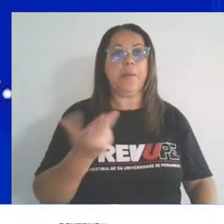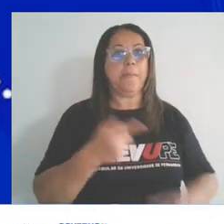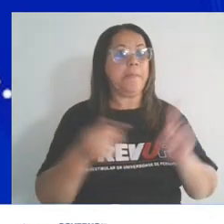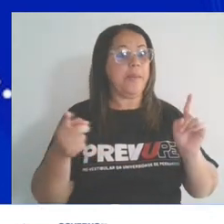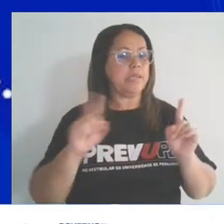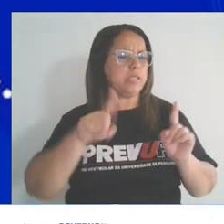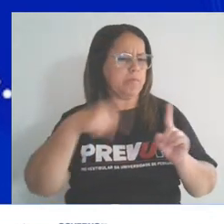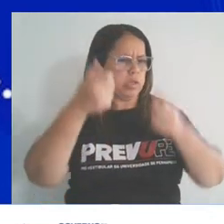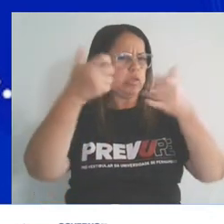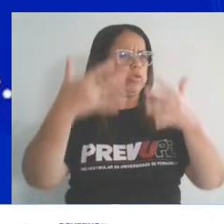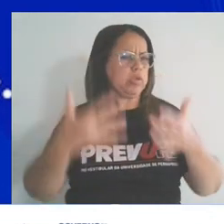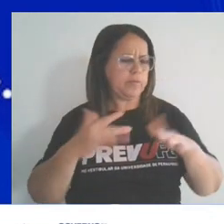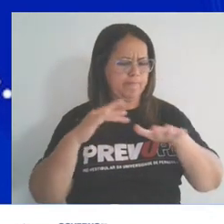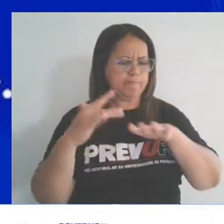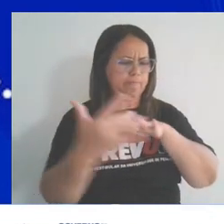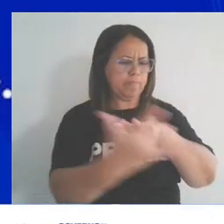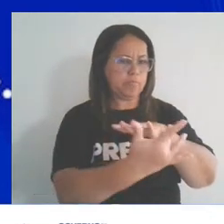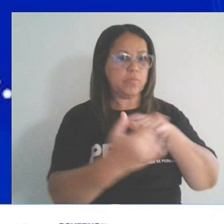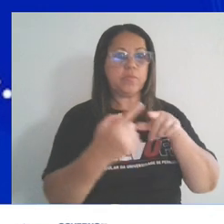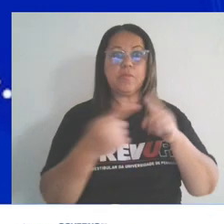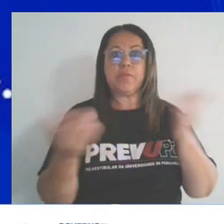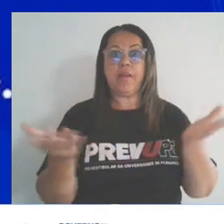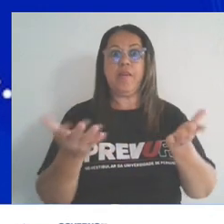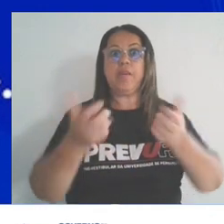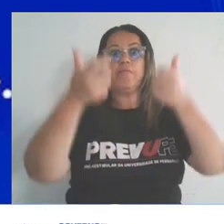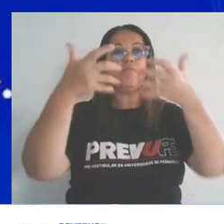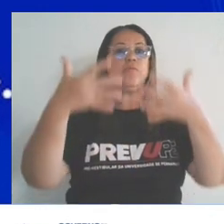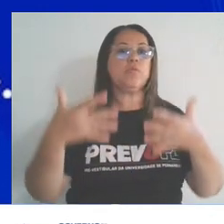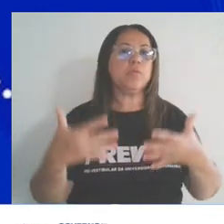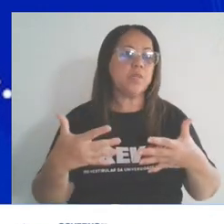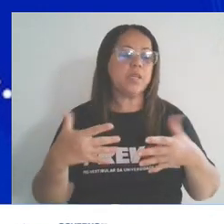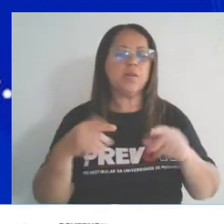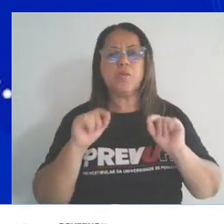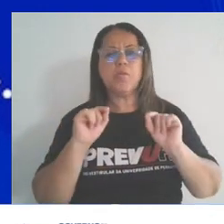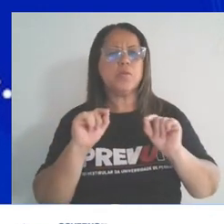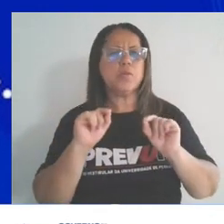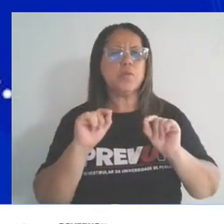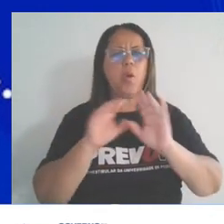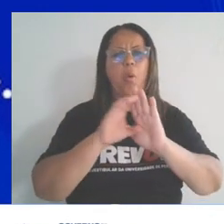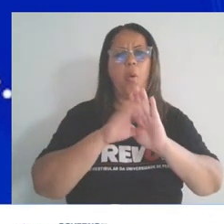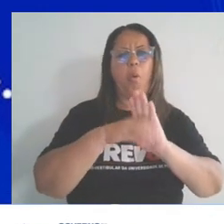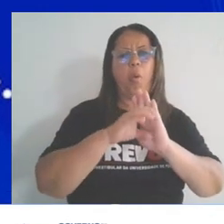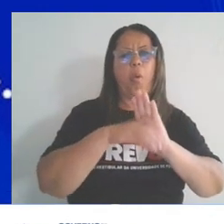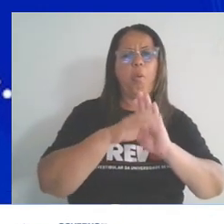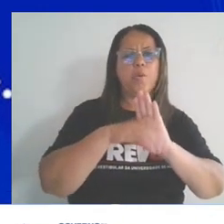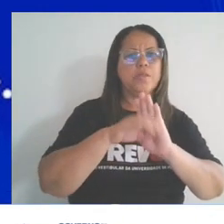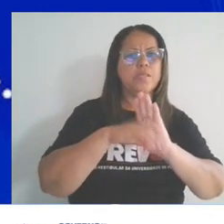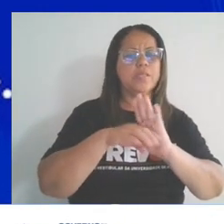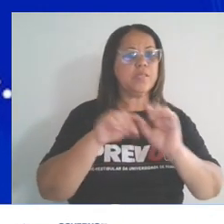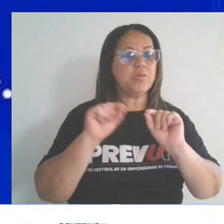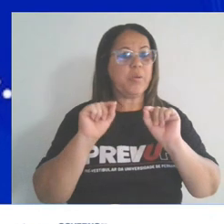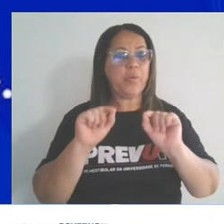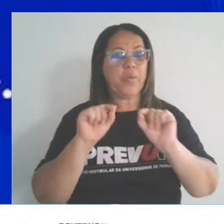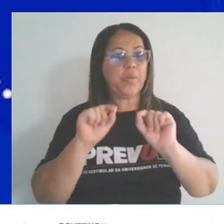chegar nessas redes específicas, eu queria explicar, conversar com você um pouquinho sobre o conceito, a ideia do